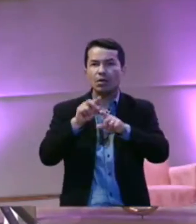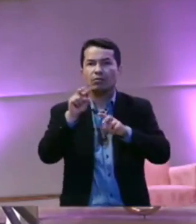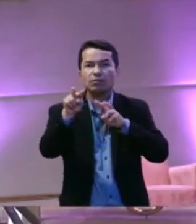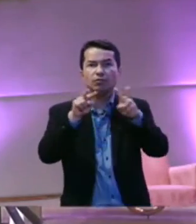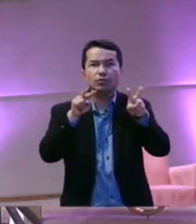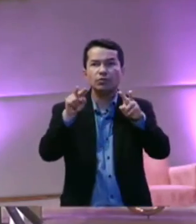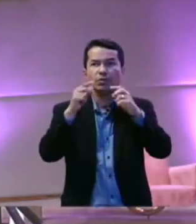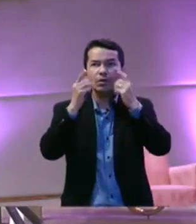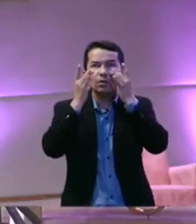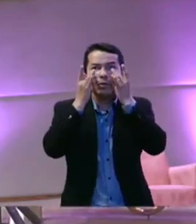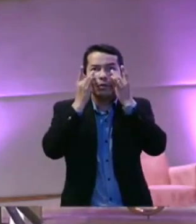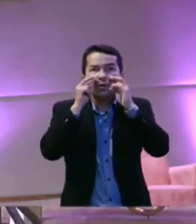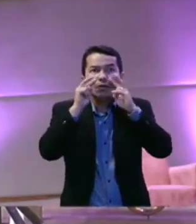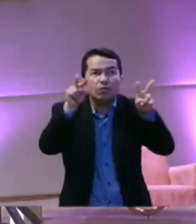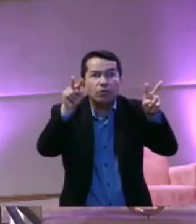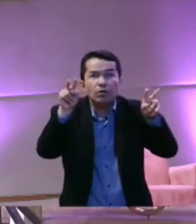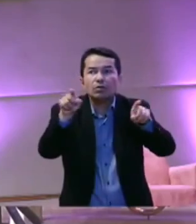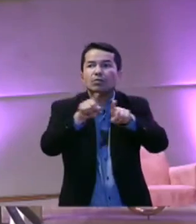manifestações.